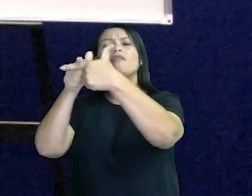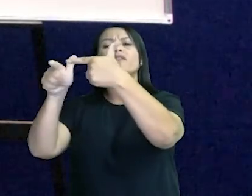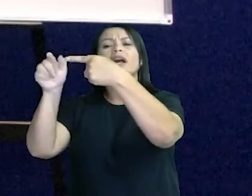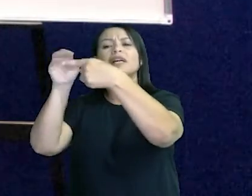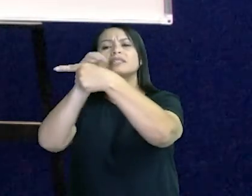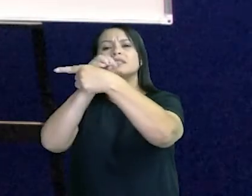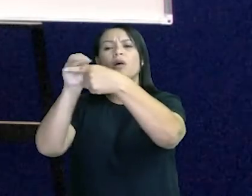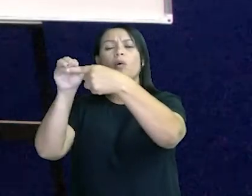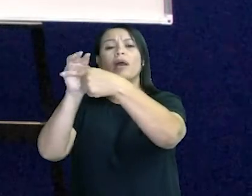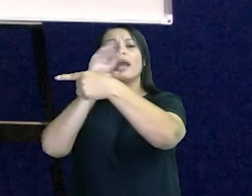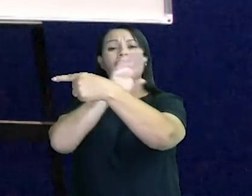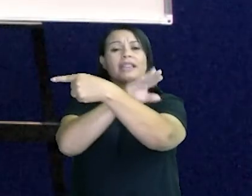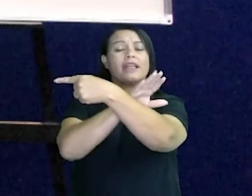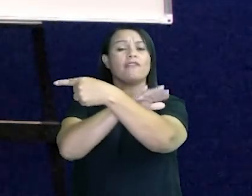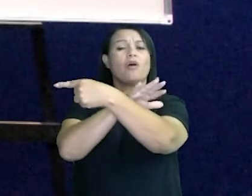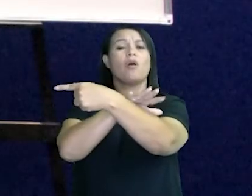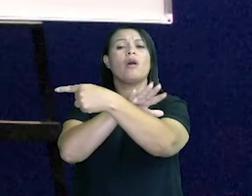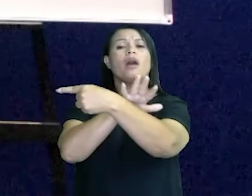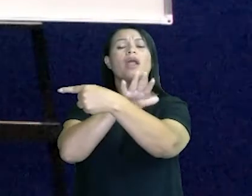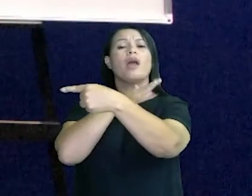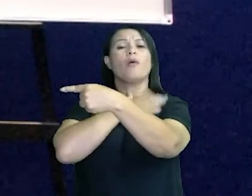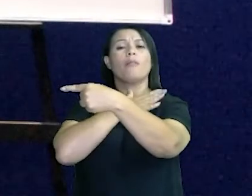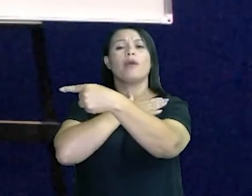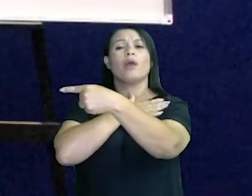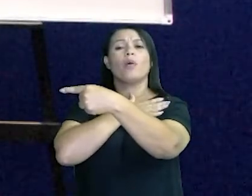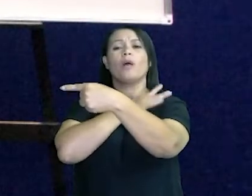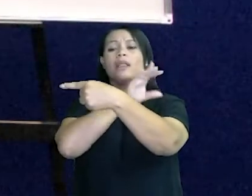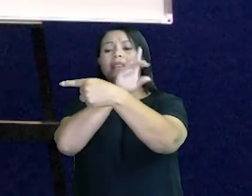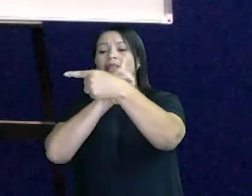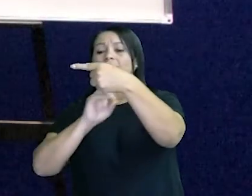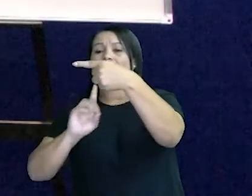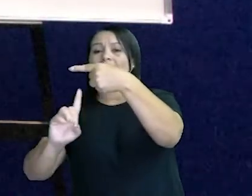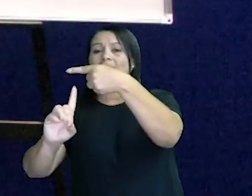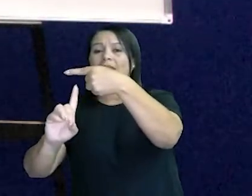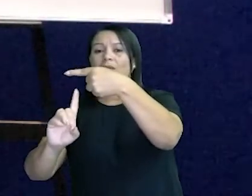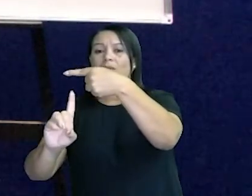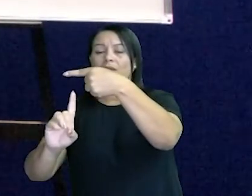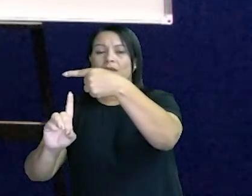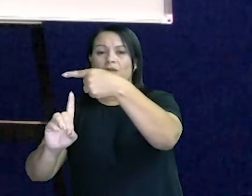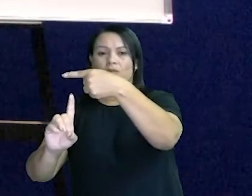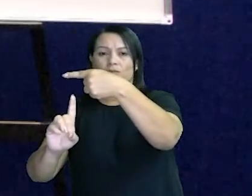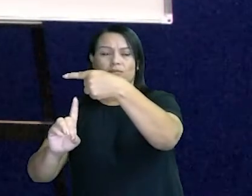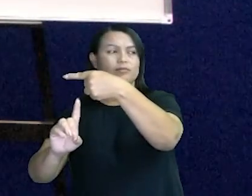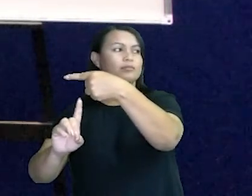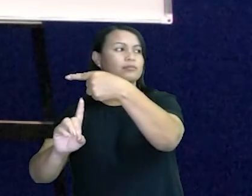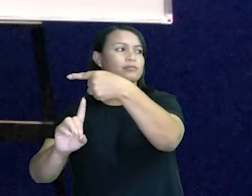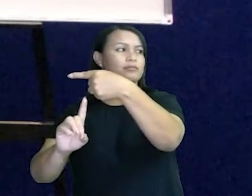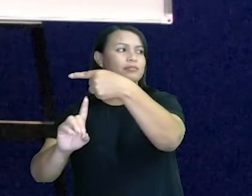é o meu índice vai ser o meu denominador ficar embaixo